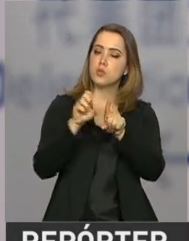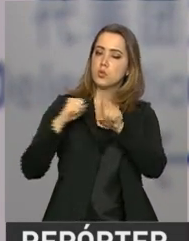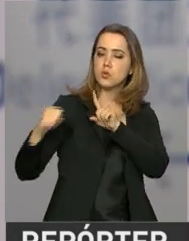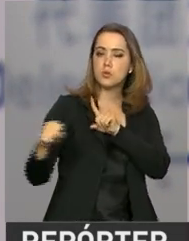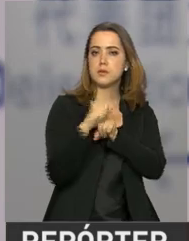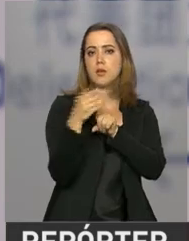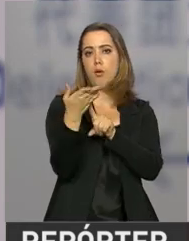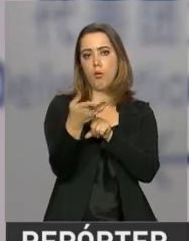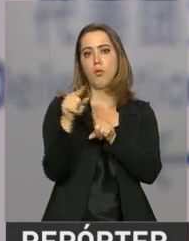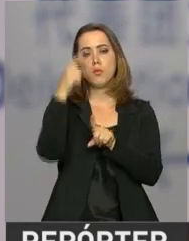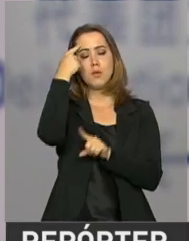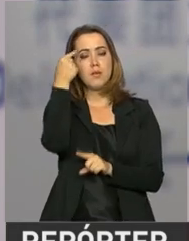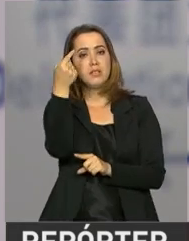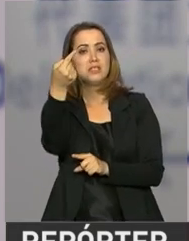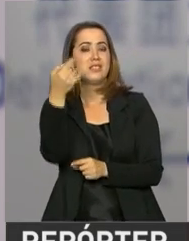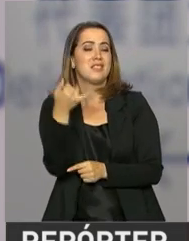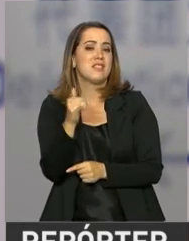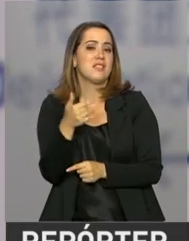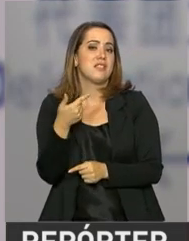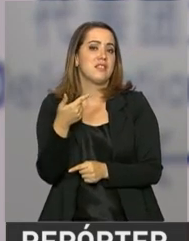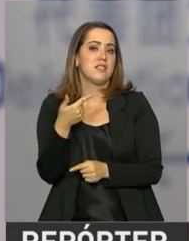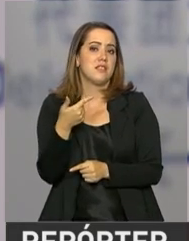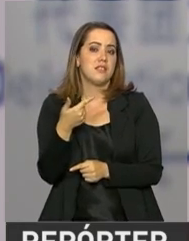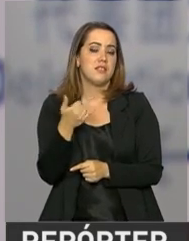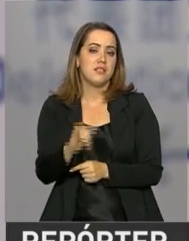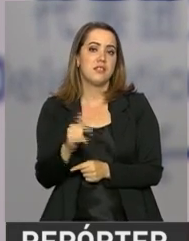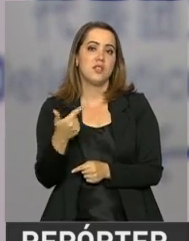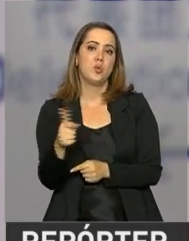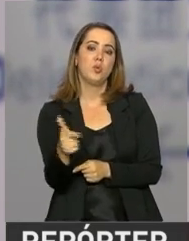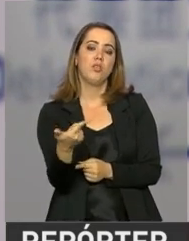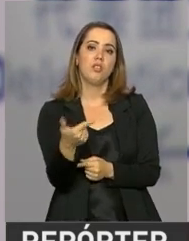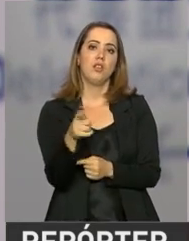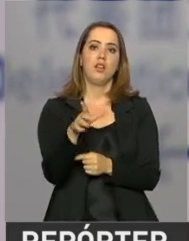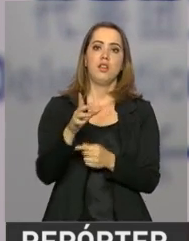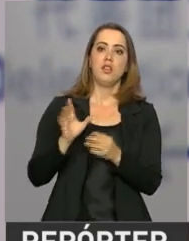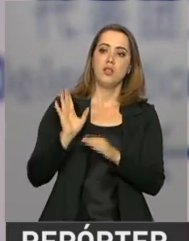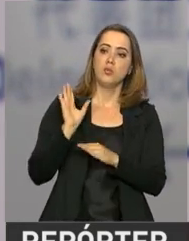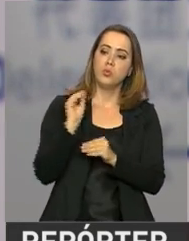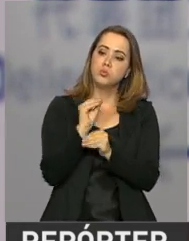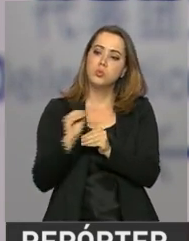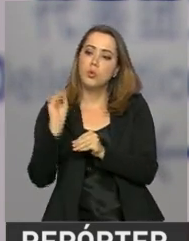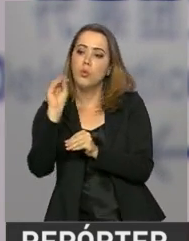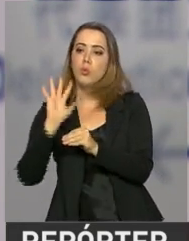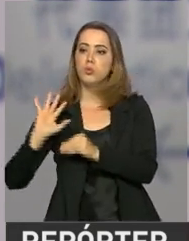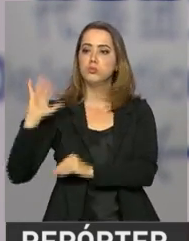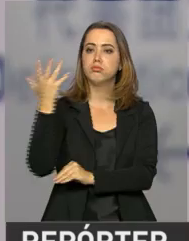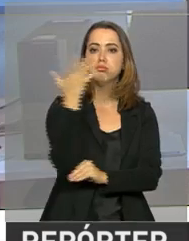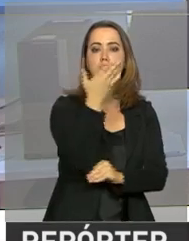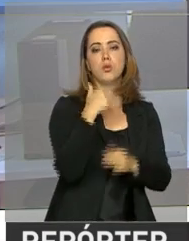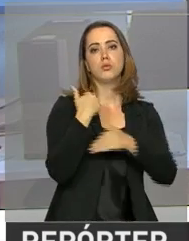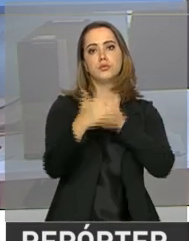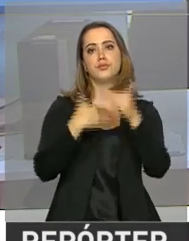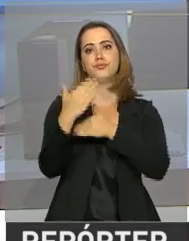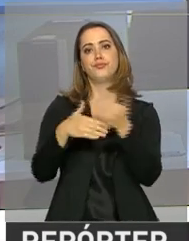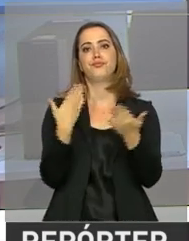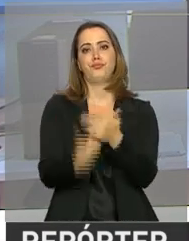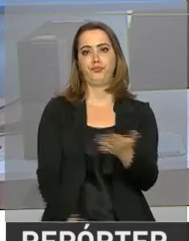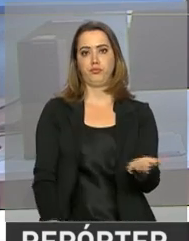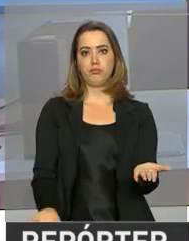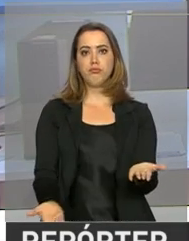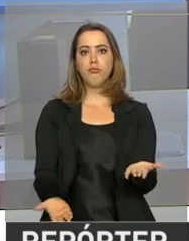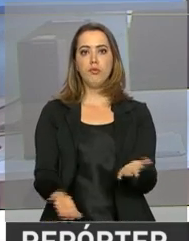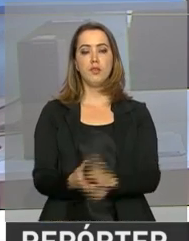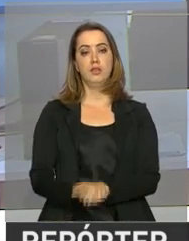A ideia é que se não tiver sustentabilidade ambiental, o desenvolvimento termina se frustrando.